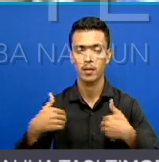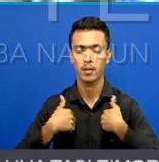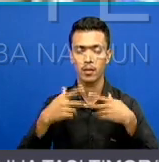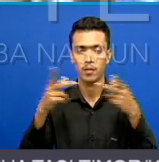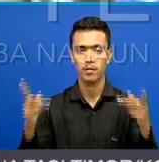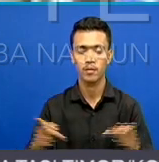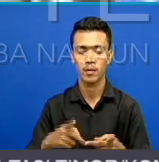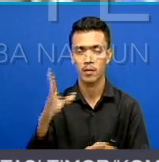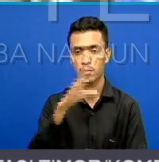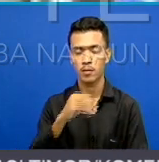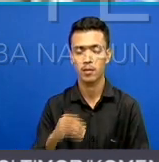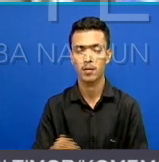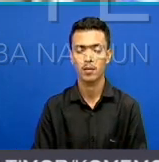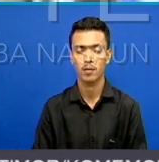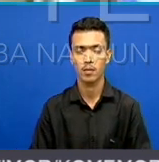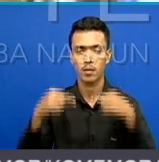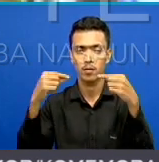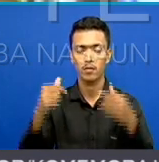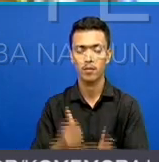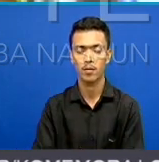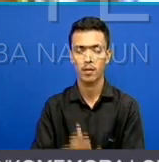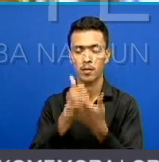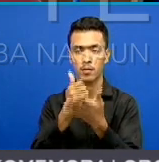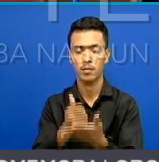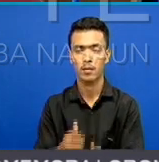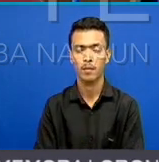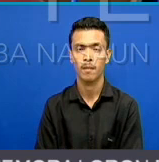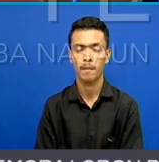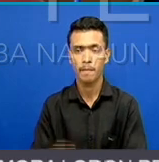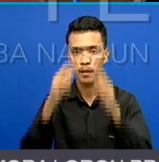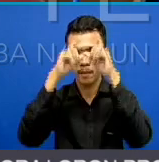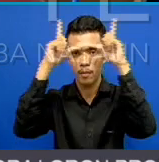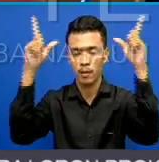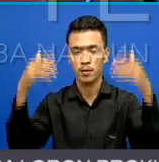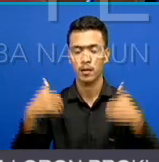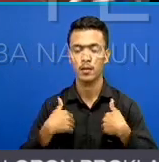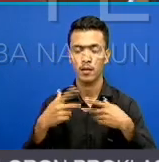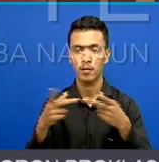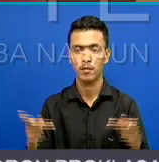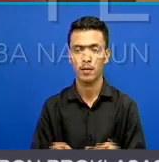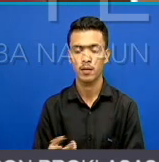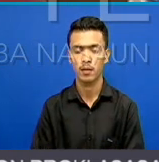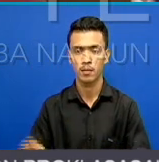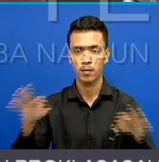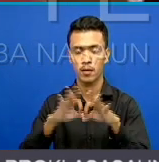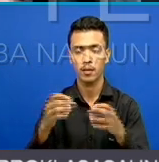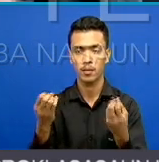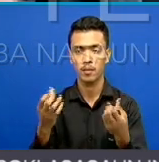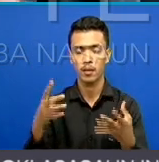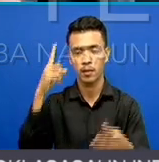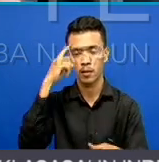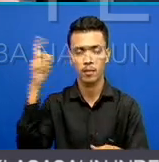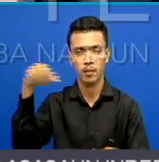fatin, iha nine espaço para nia dedica, servir para nia rai, tamba ita hototu nia rai. Timor-Leste e o setor produtivo barak, também o